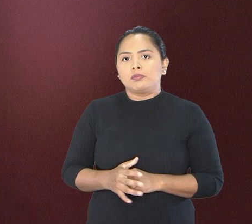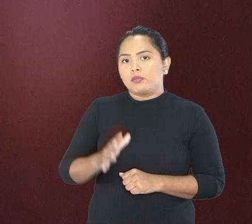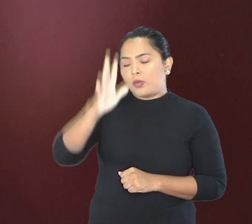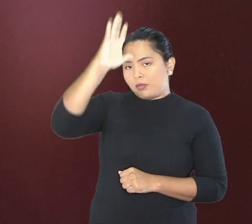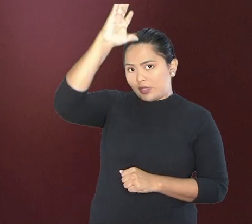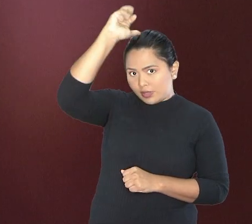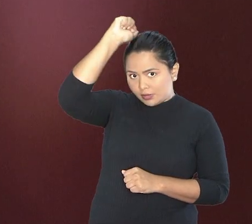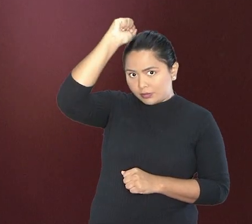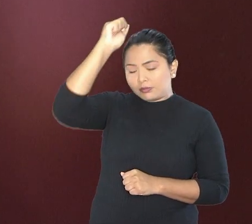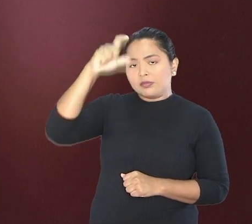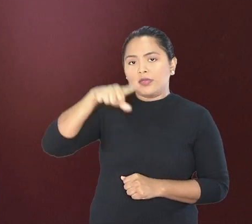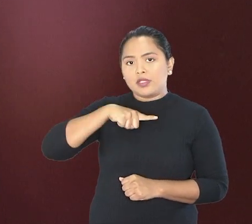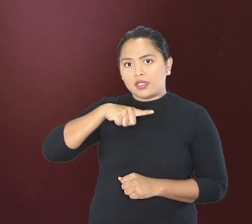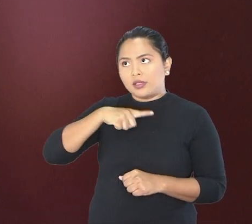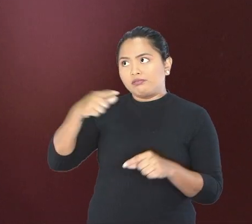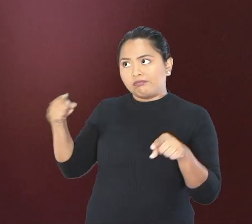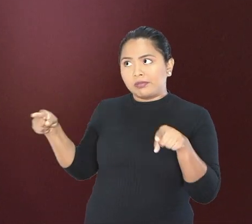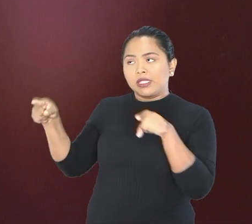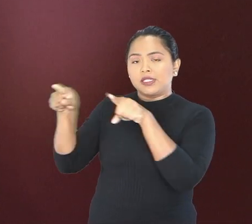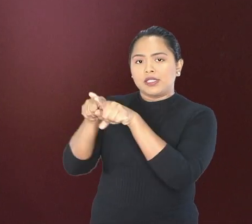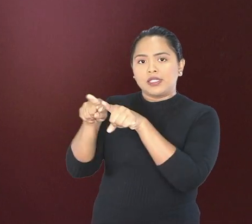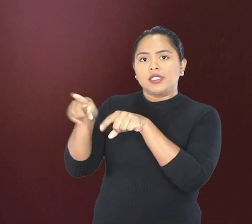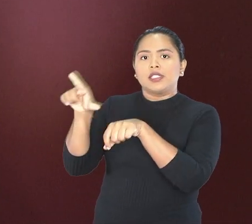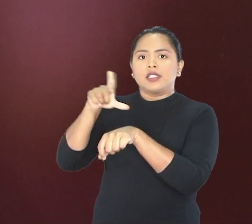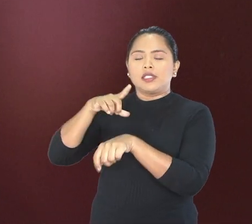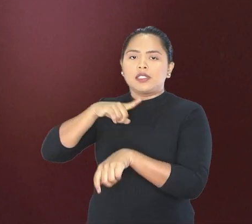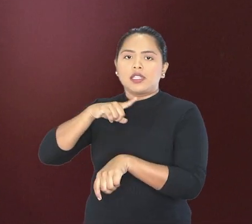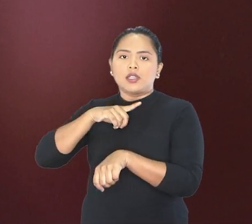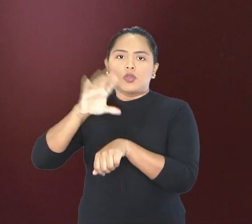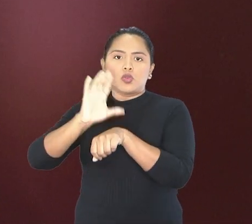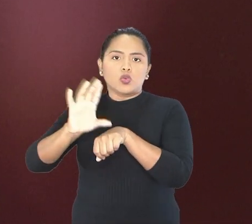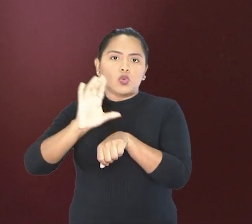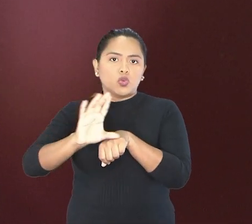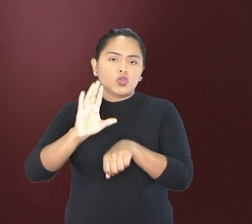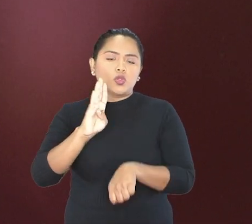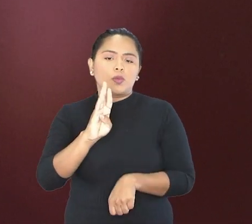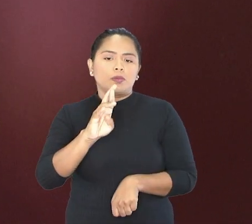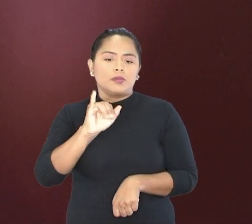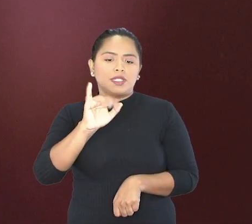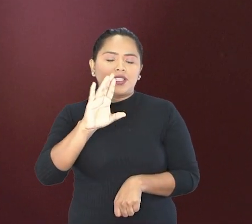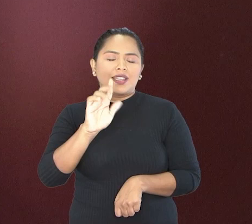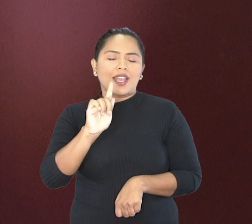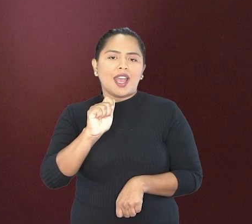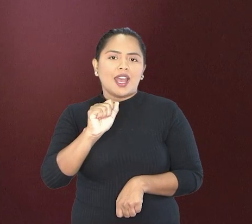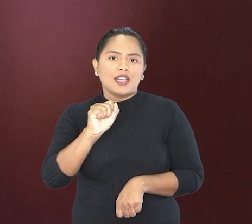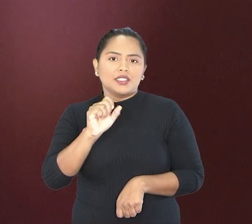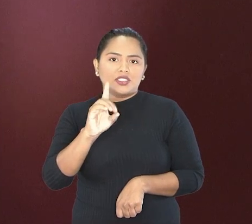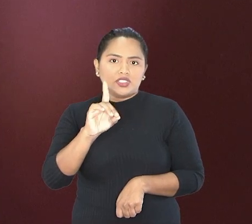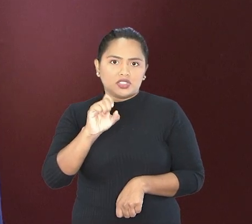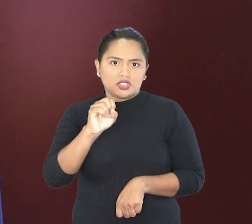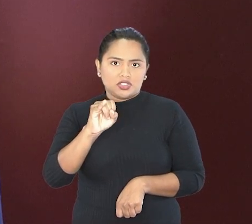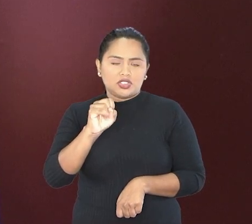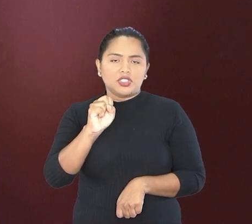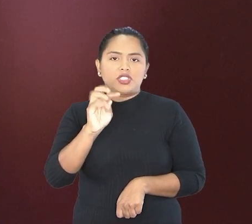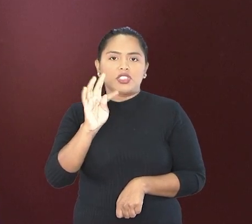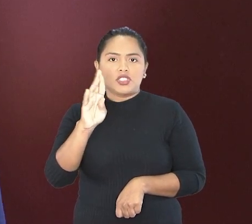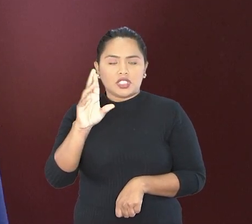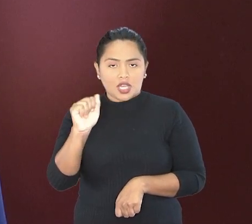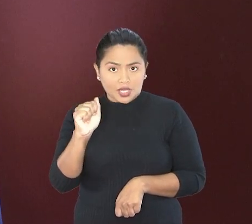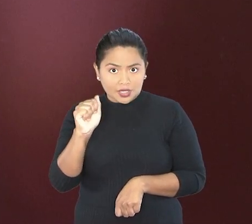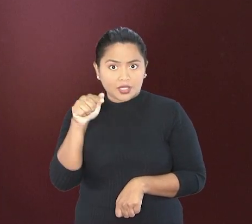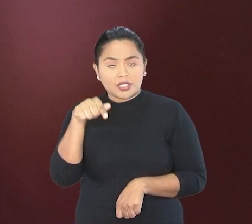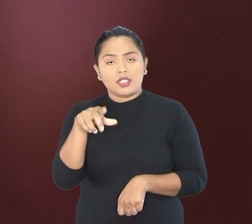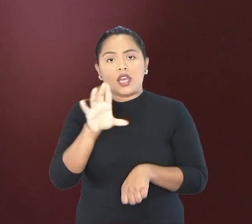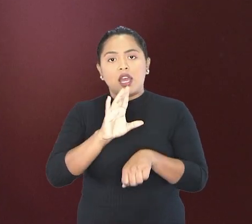cooperação técnica com eles, onde eles oferecem os cursos de brigadista, porque nós precisamos, e a universidade, em troca, essa